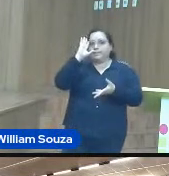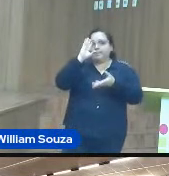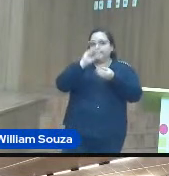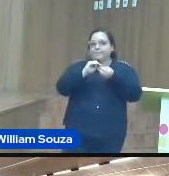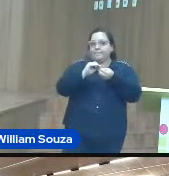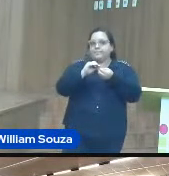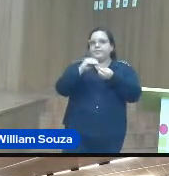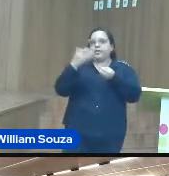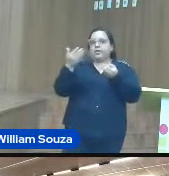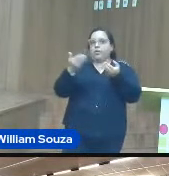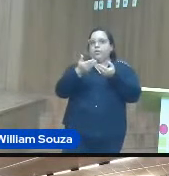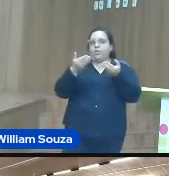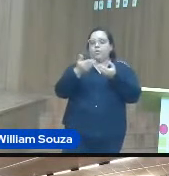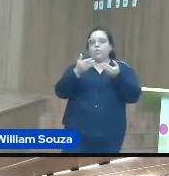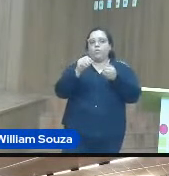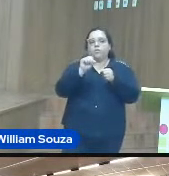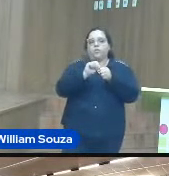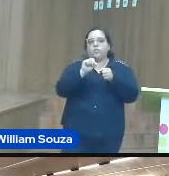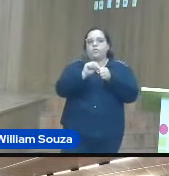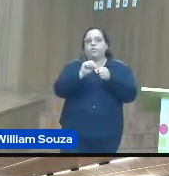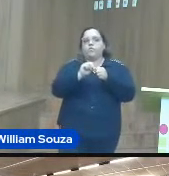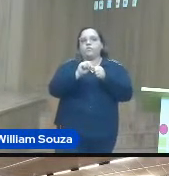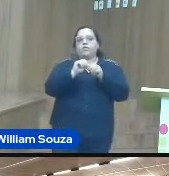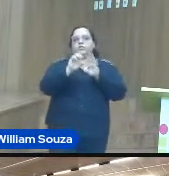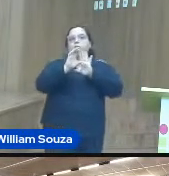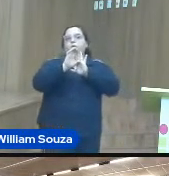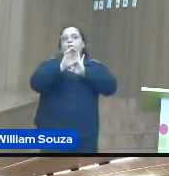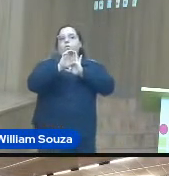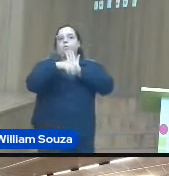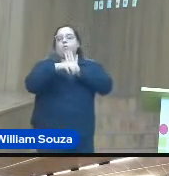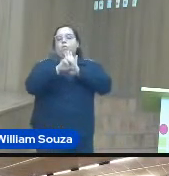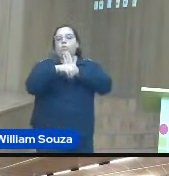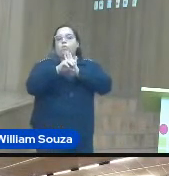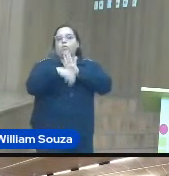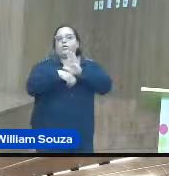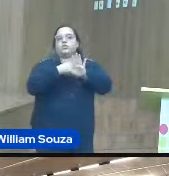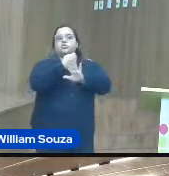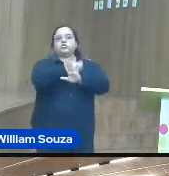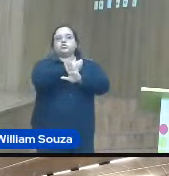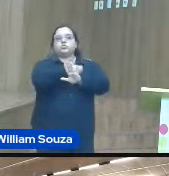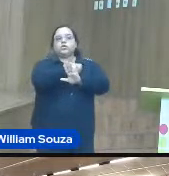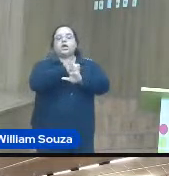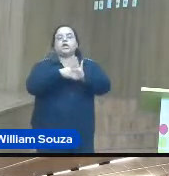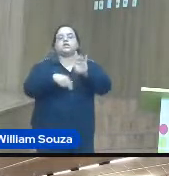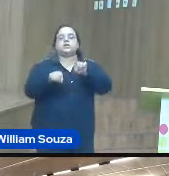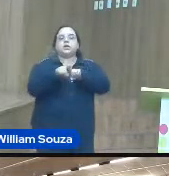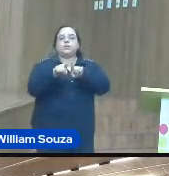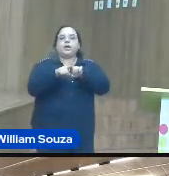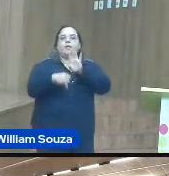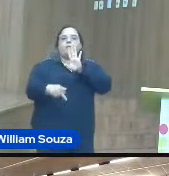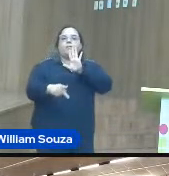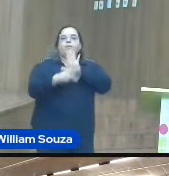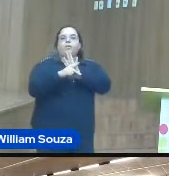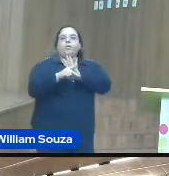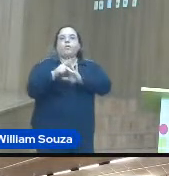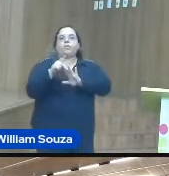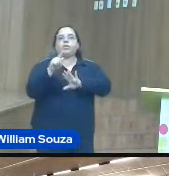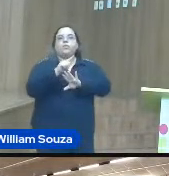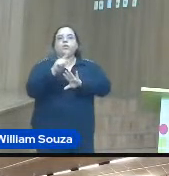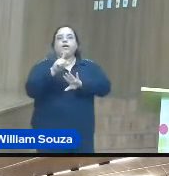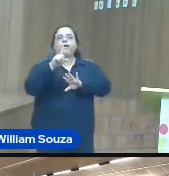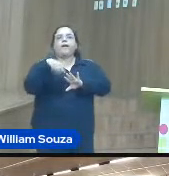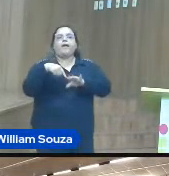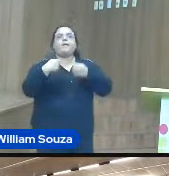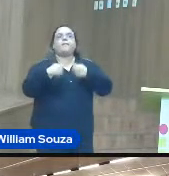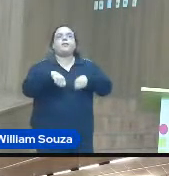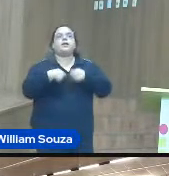que foi feita sobre o conceito de número, sobre até a própria geometria, quer dizer, assim, era necessário